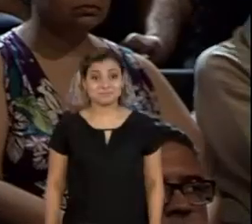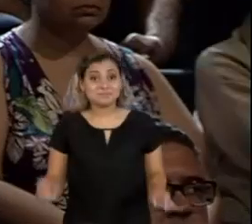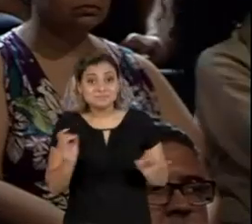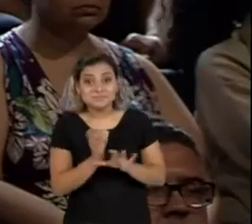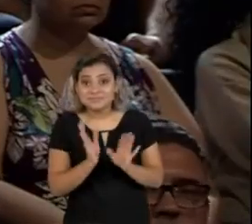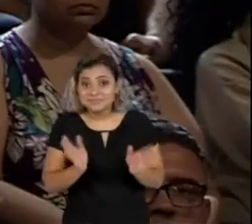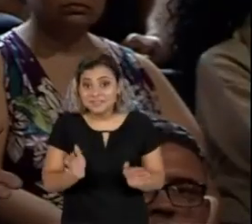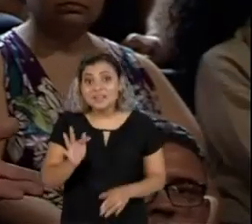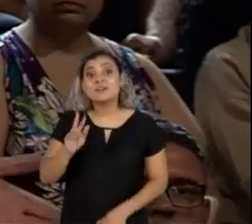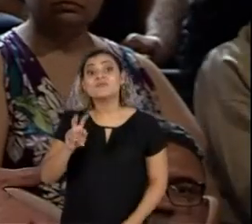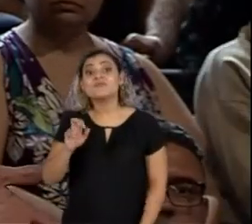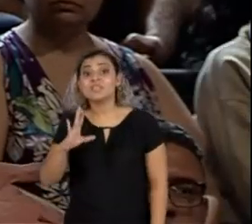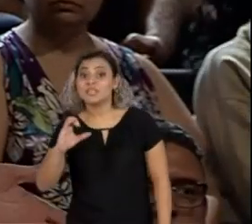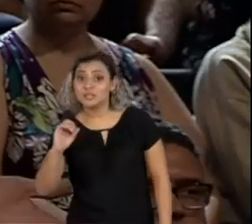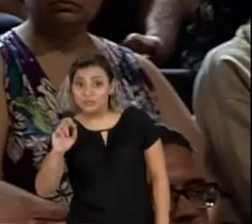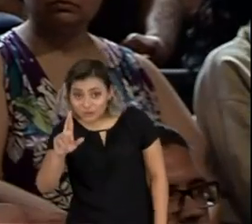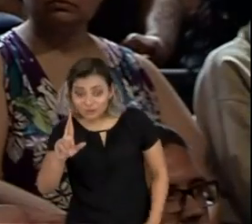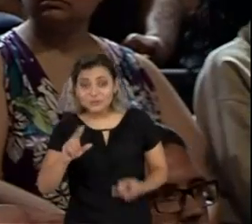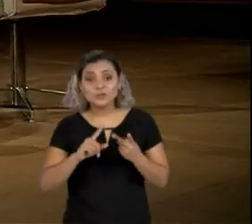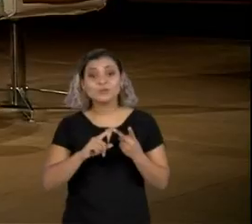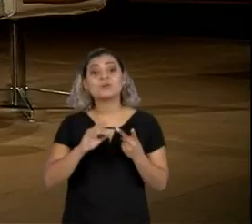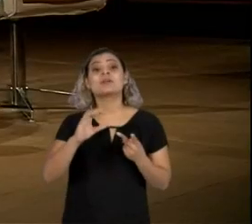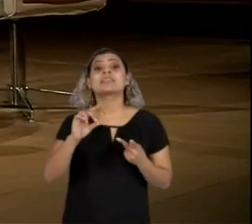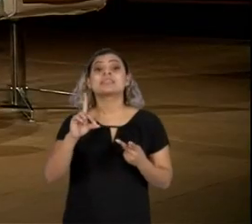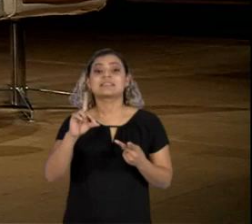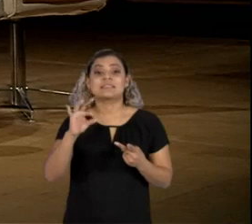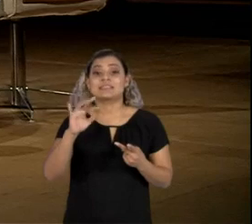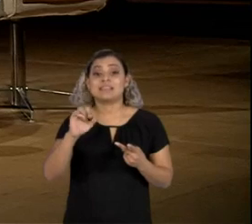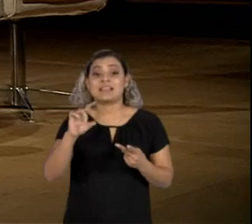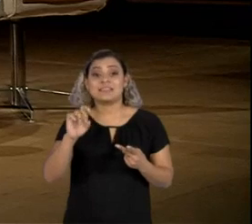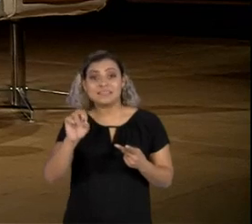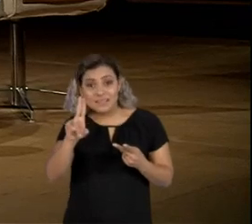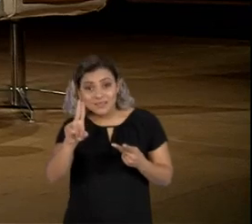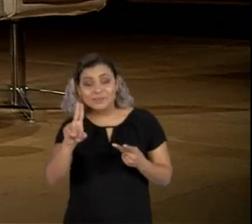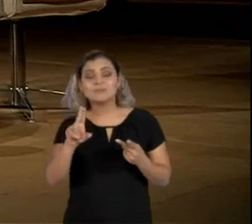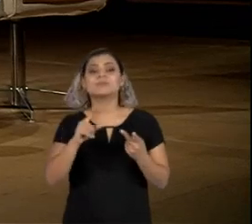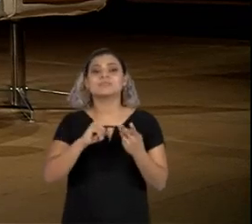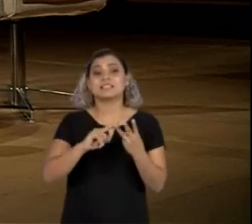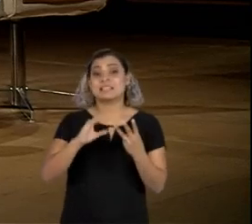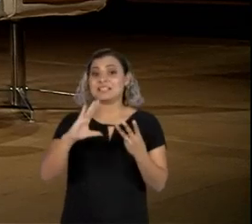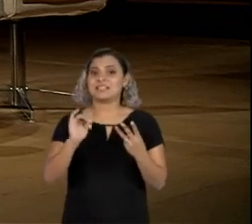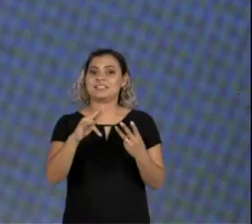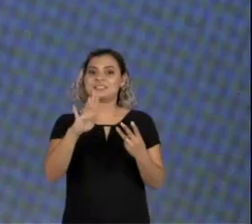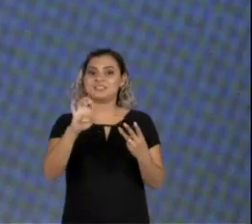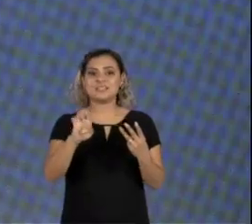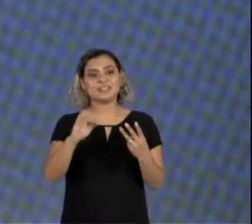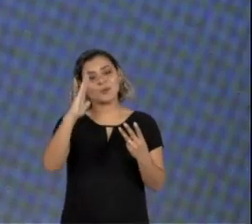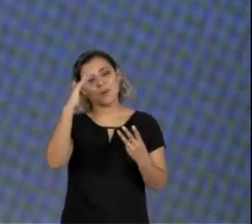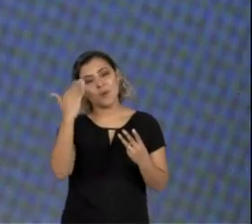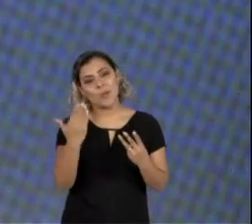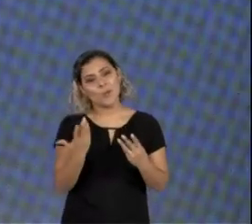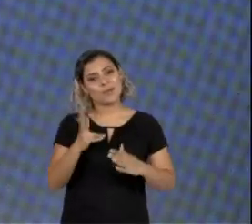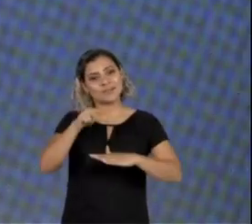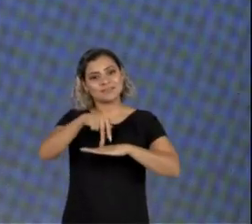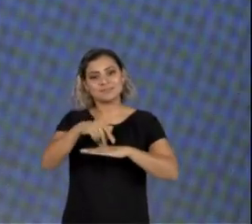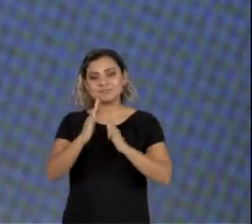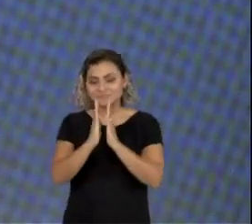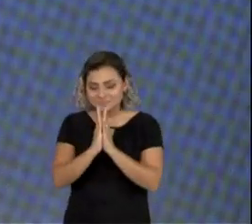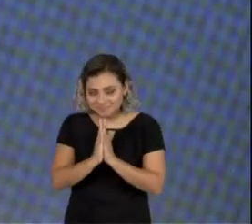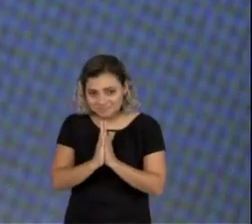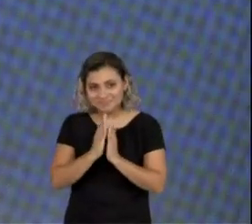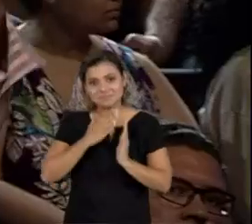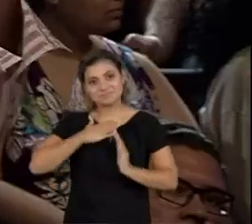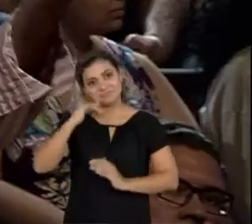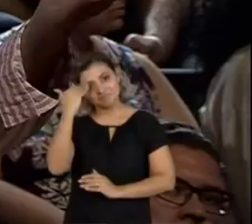Pronto, Victor Fasano, Tadeu Aguiar, muito obrigado pela presença de vocês. Cristiane, uma grande honra ter você no nosso programa. Honra minha, querido, honra